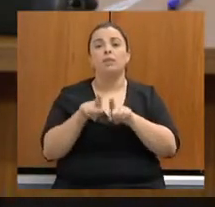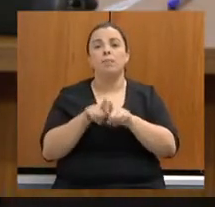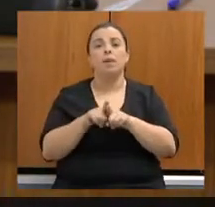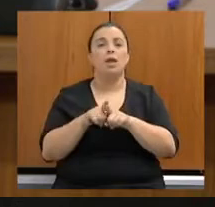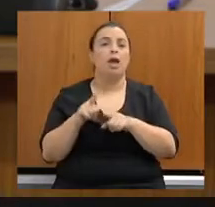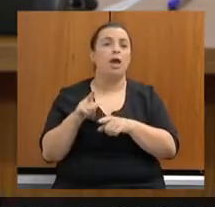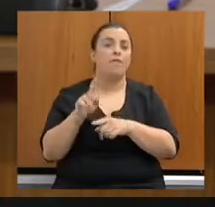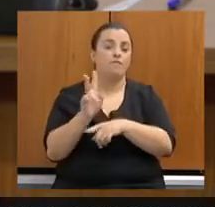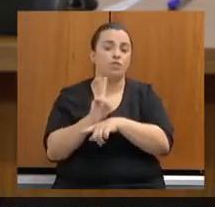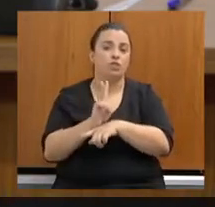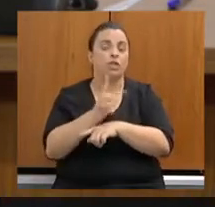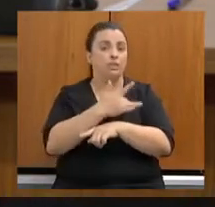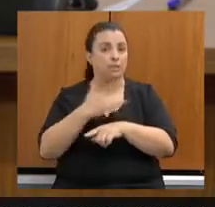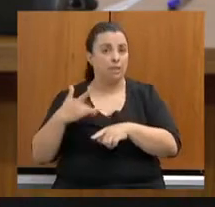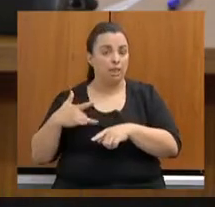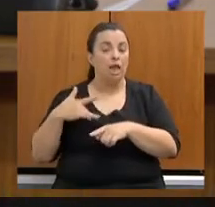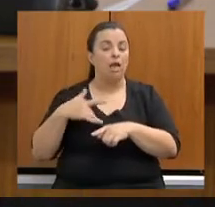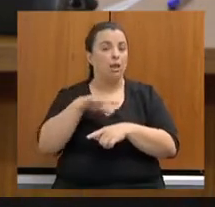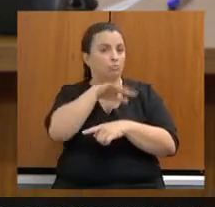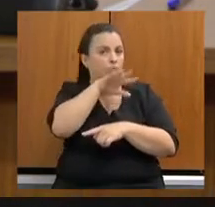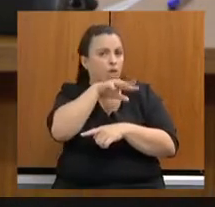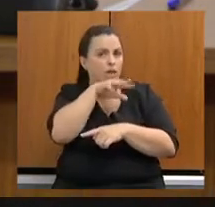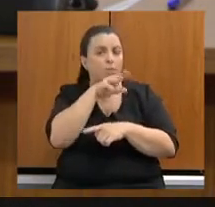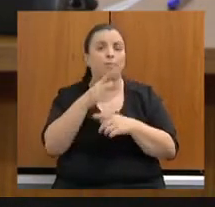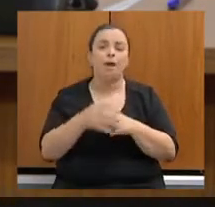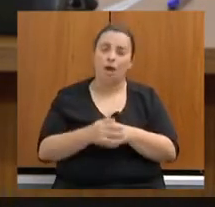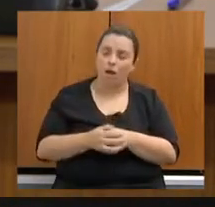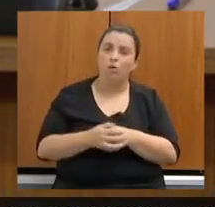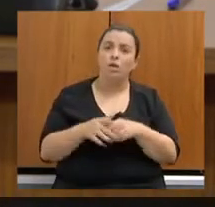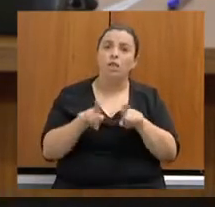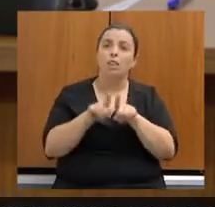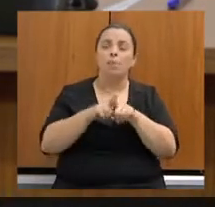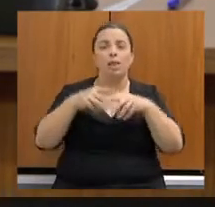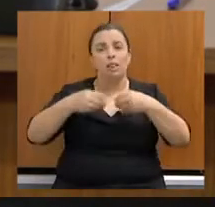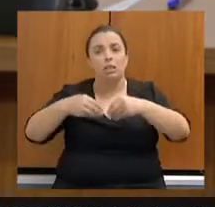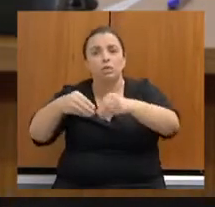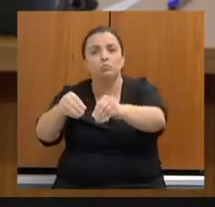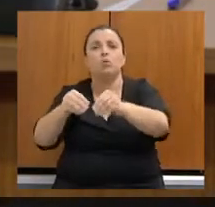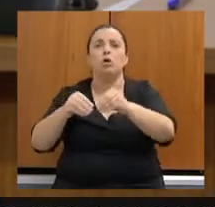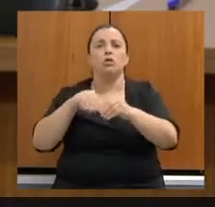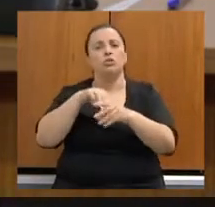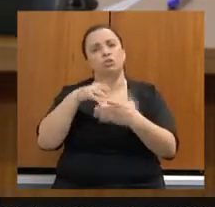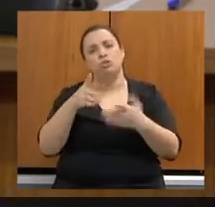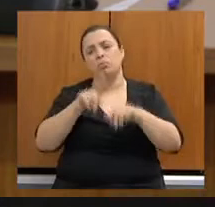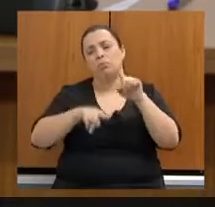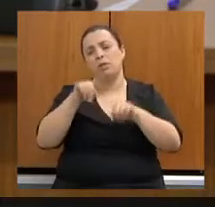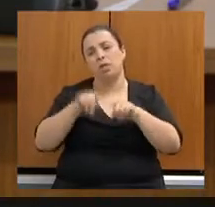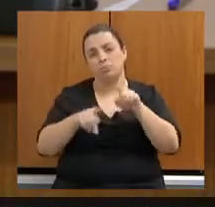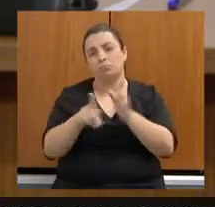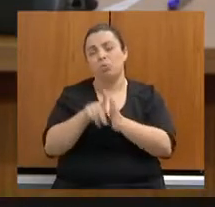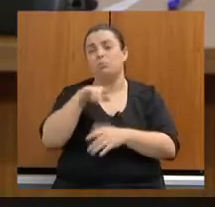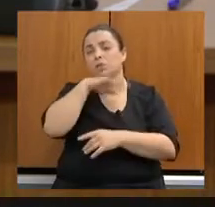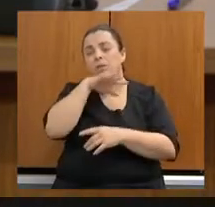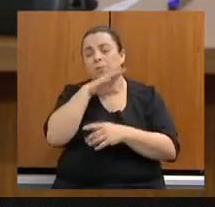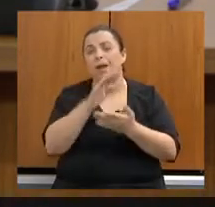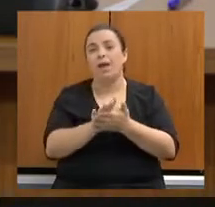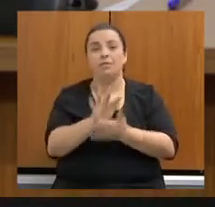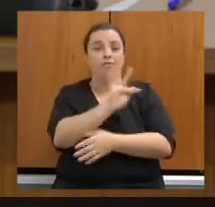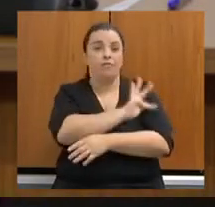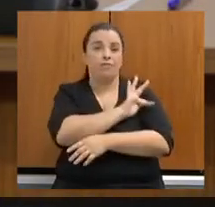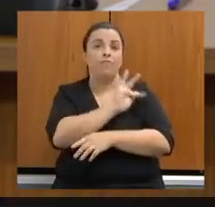animal estabelecimentos que transportam em processo produtos animais fiscalizações de trânsito de